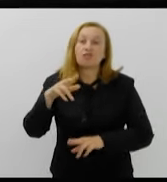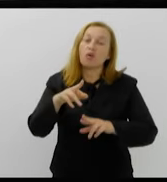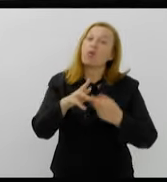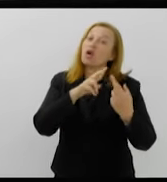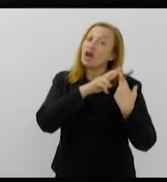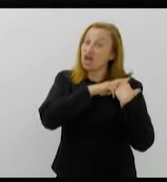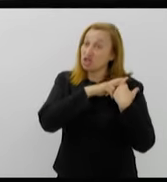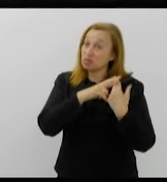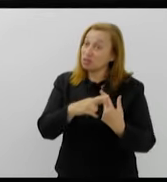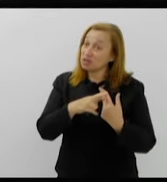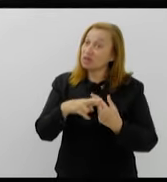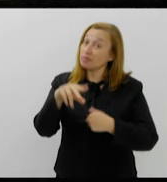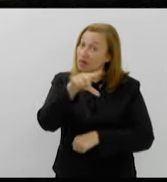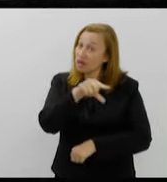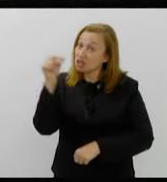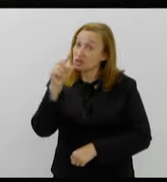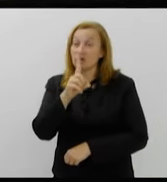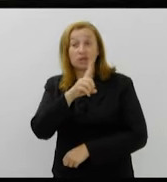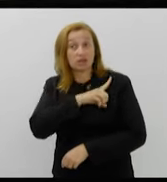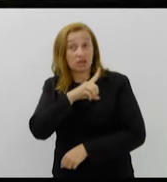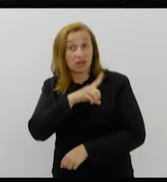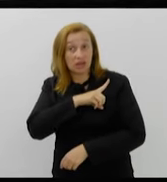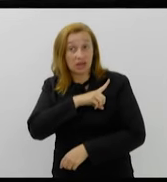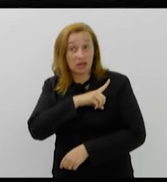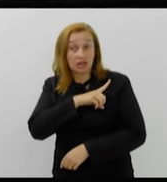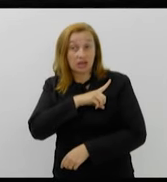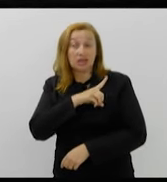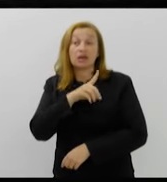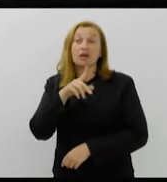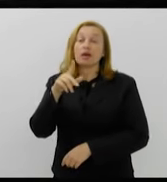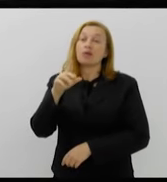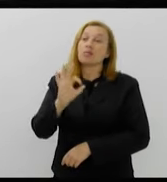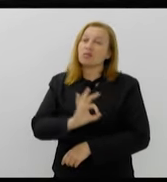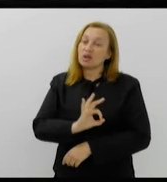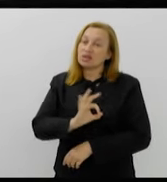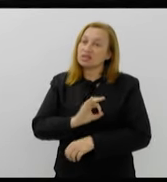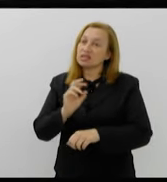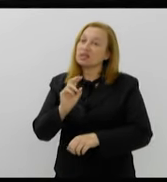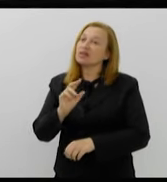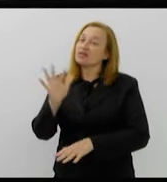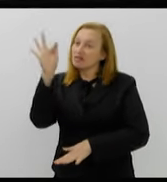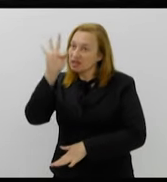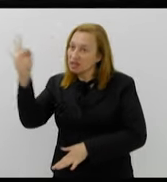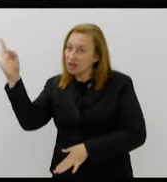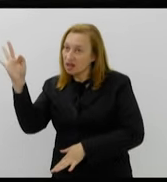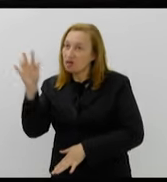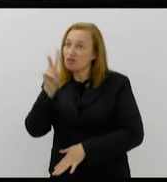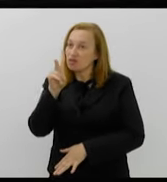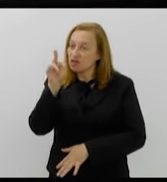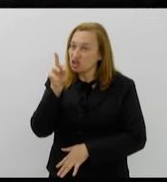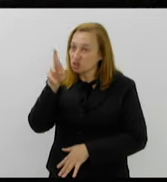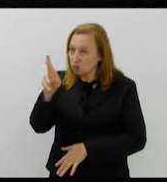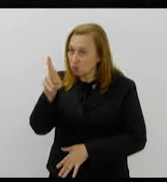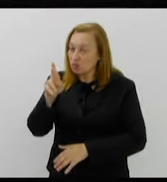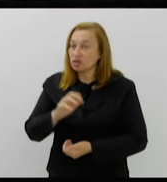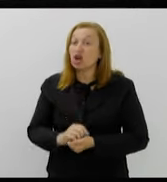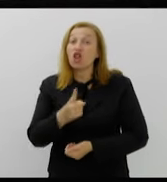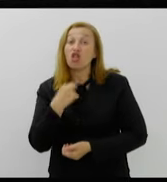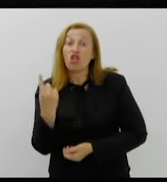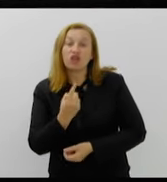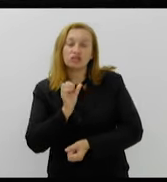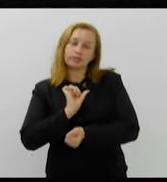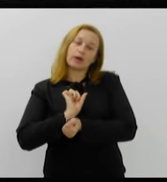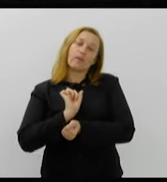nomeação do delegado da polícia federal Vittor Cesa à frente da Secretaria de Estado de Segurança Pública nós estamos